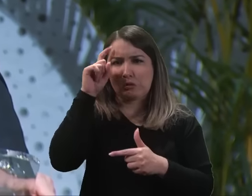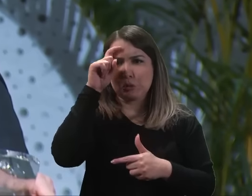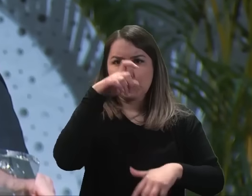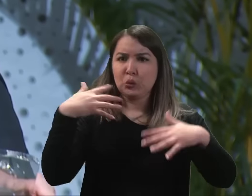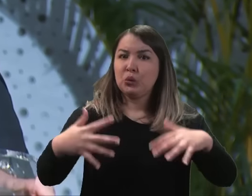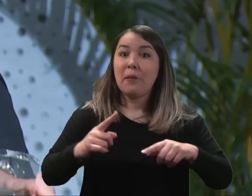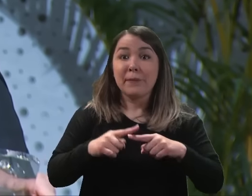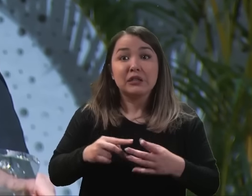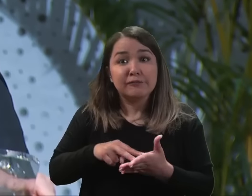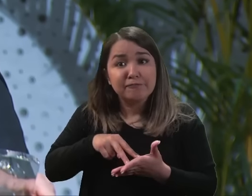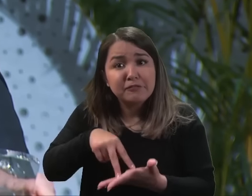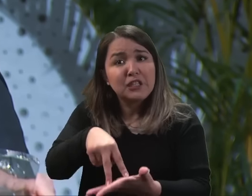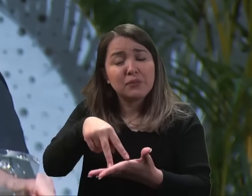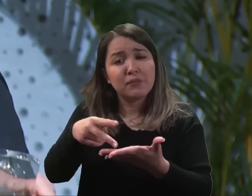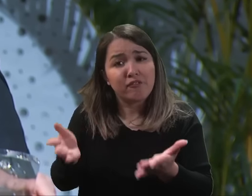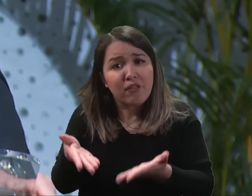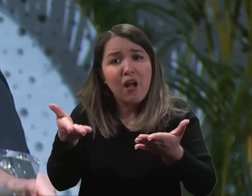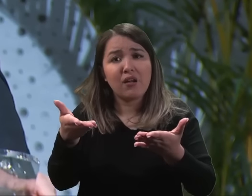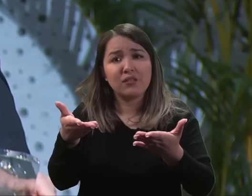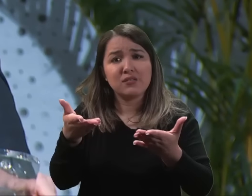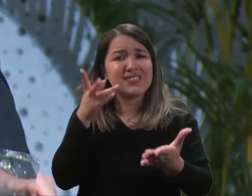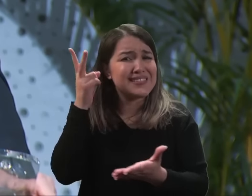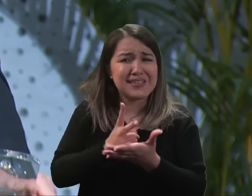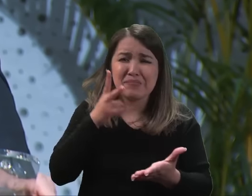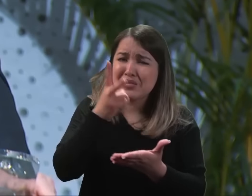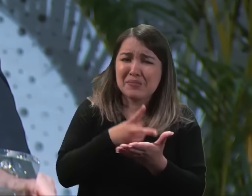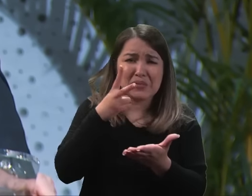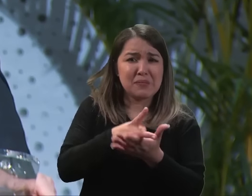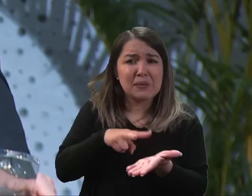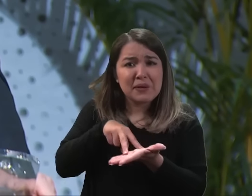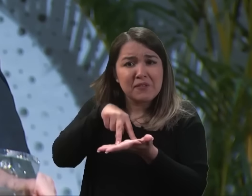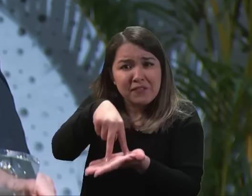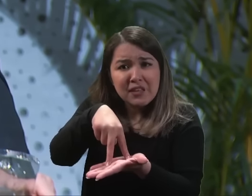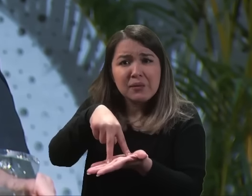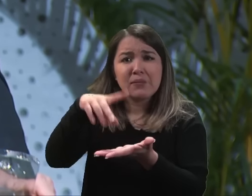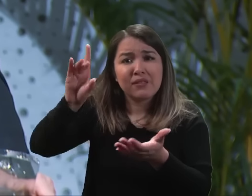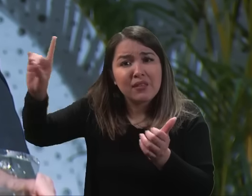jornada sempre sempre firme no Senhor